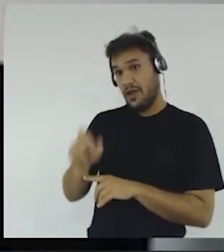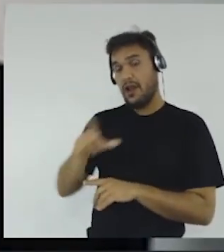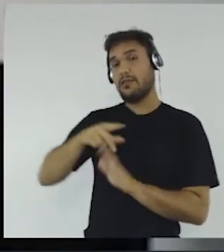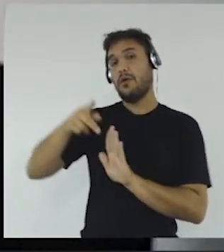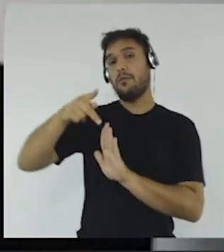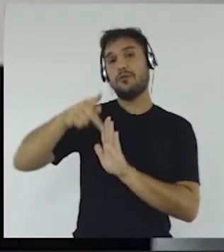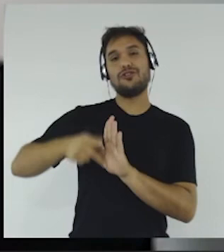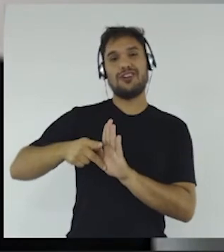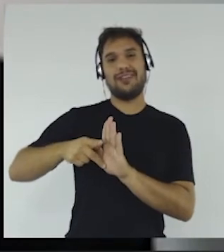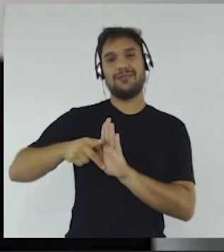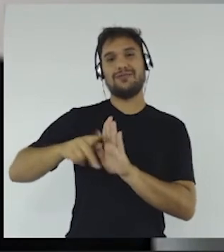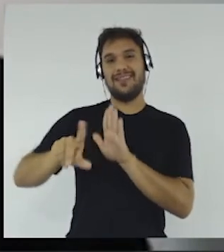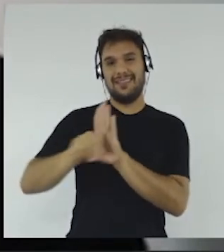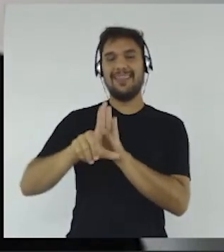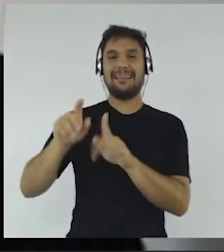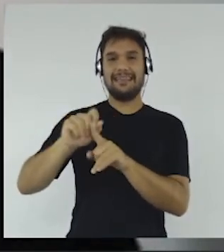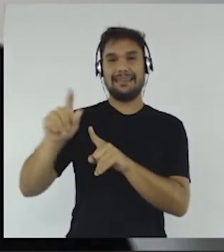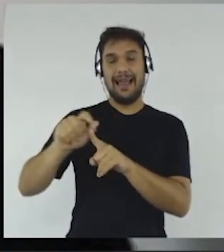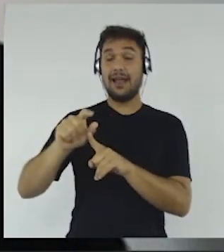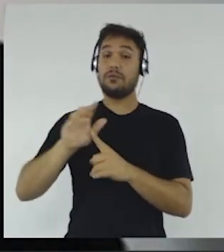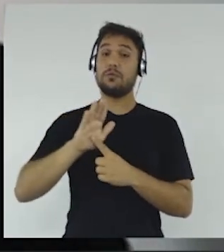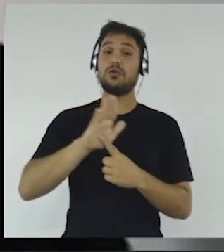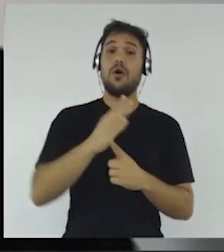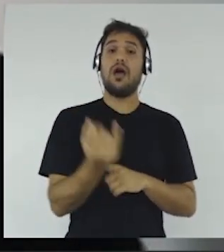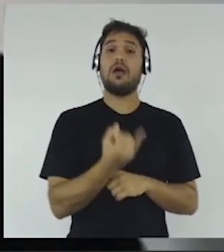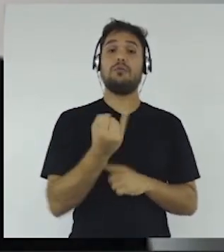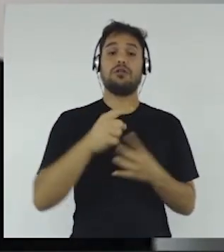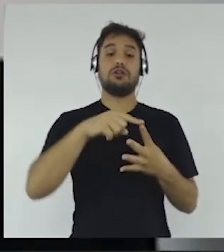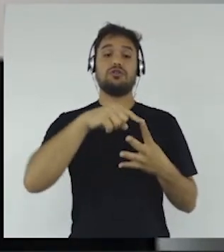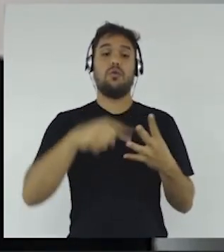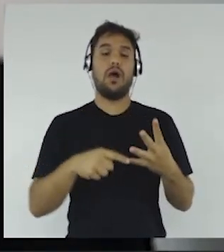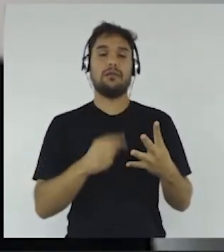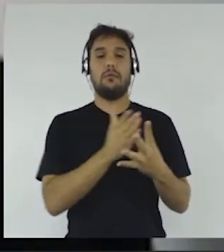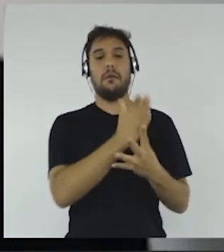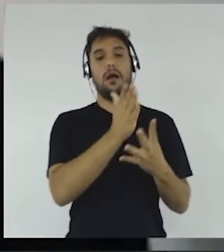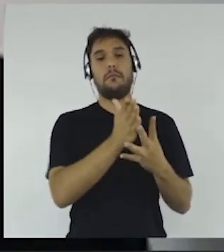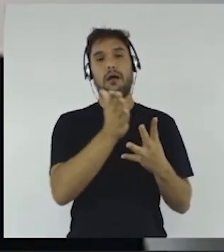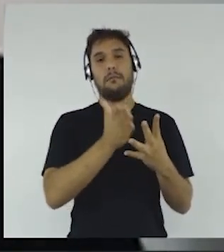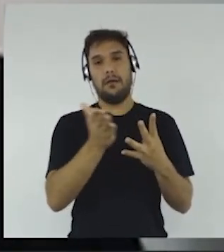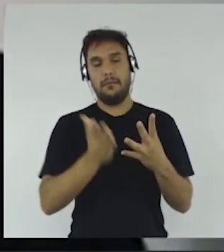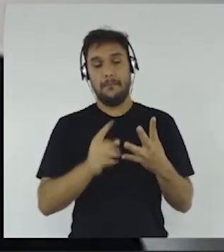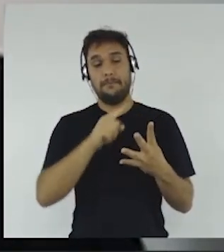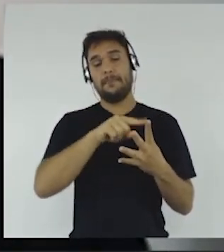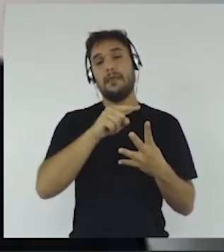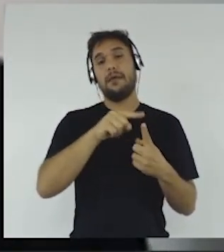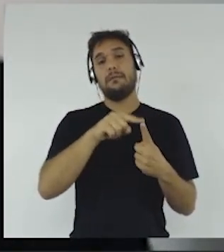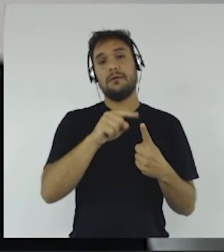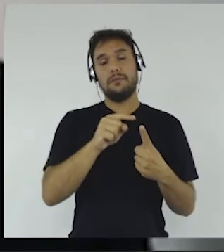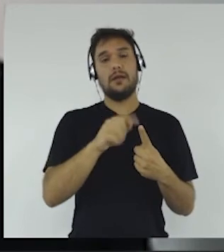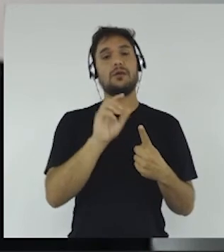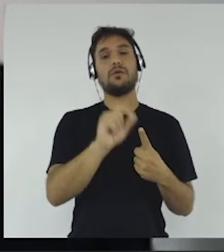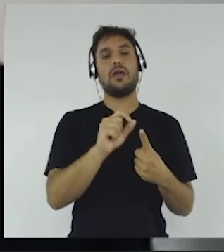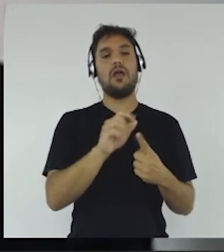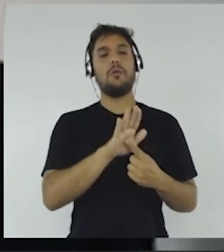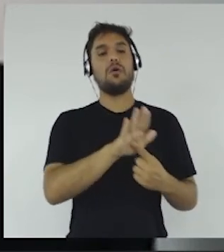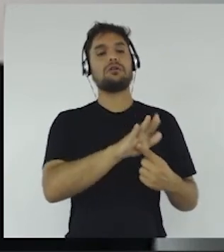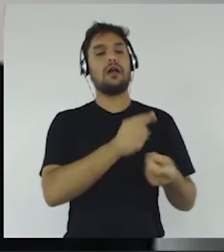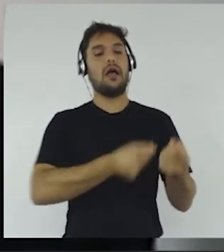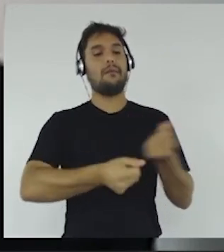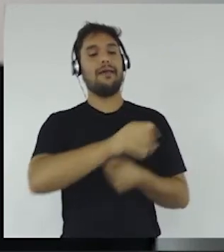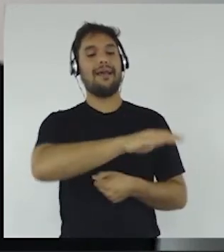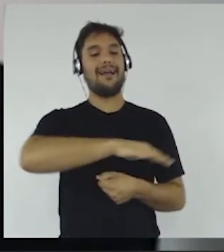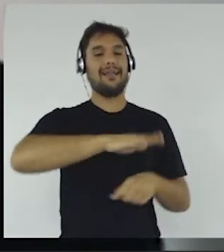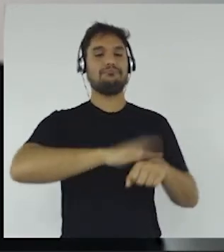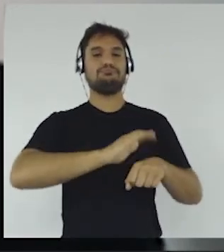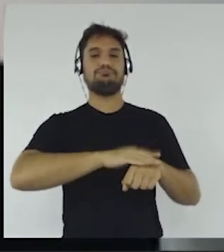lei do inquilinato, ressalta a relevância de 4 bandeiras serem desfraudadas. A primeira, trazer ao mercado uma maior